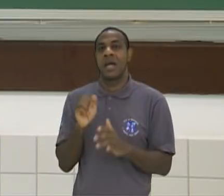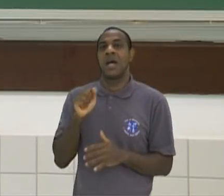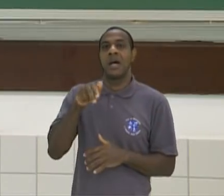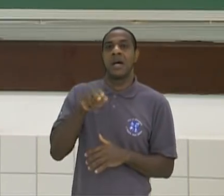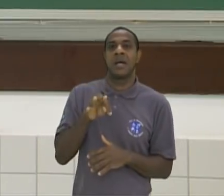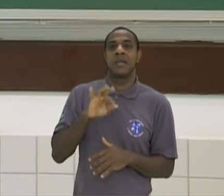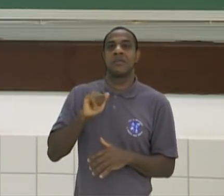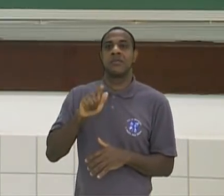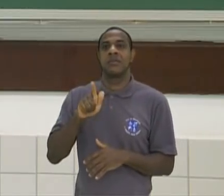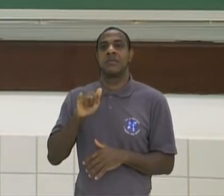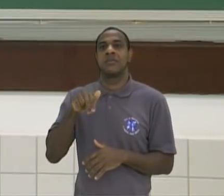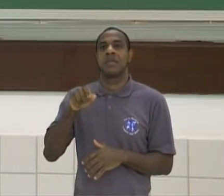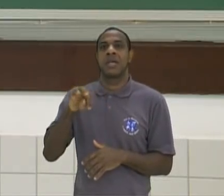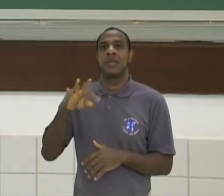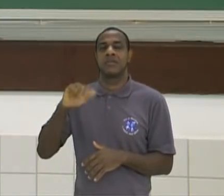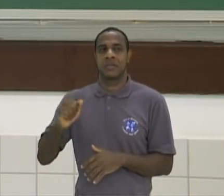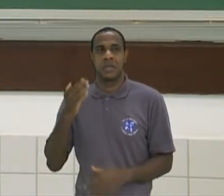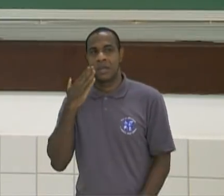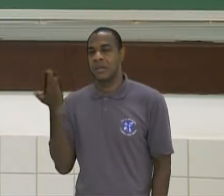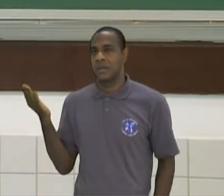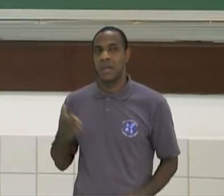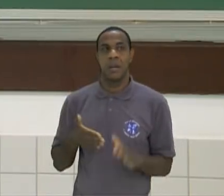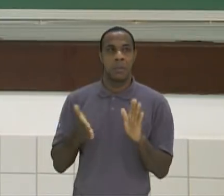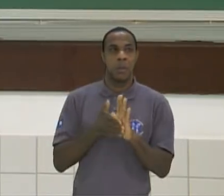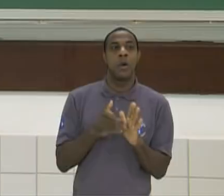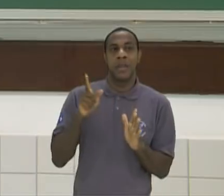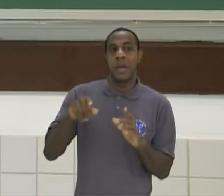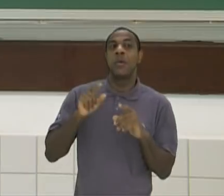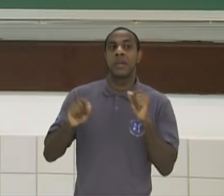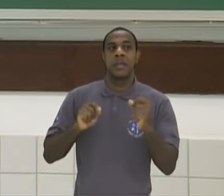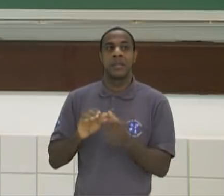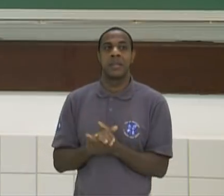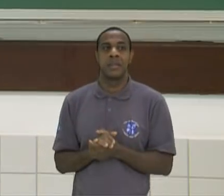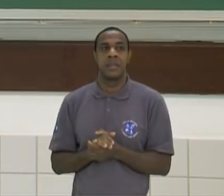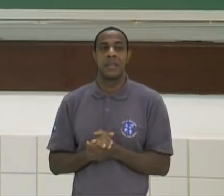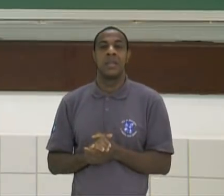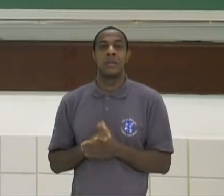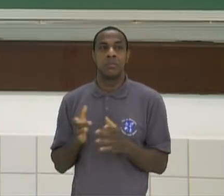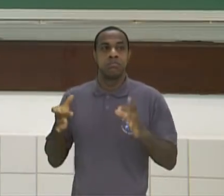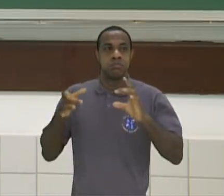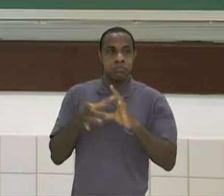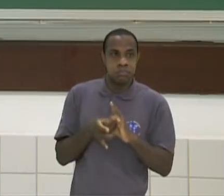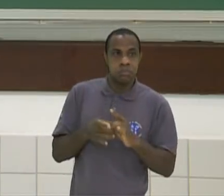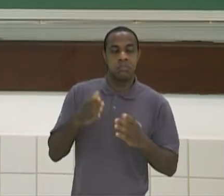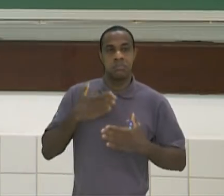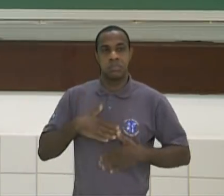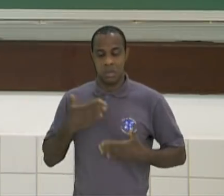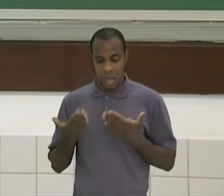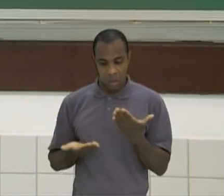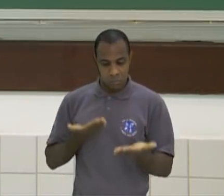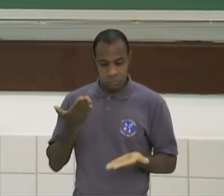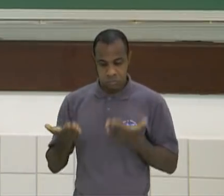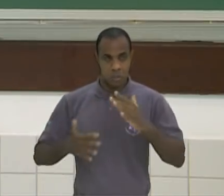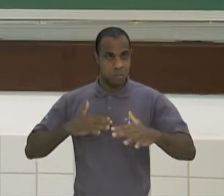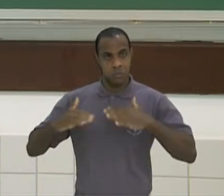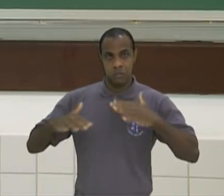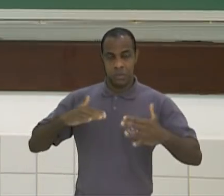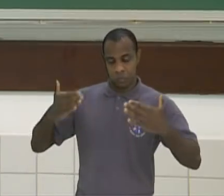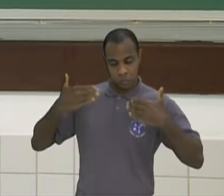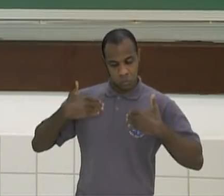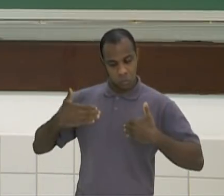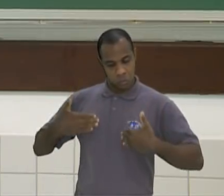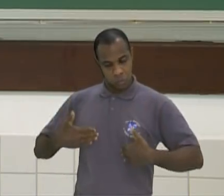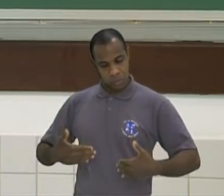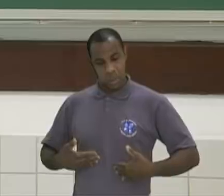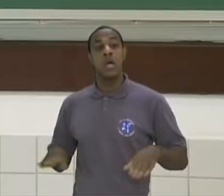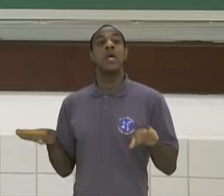temos a seguinte resposta. A proposta da antiginástica é harmonizar e equilibrar os movimentos corporais, bem